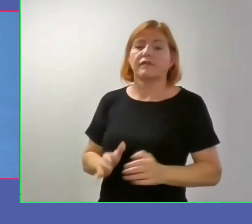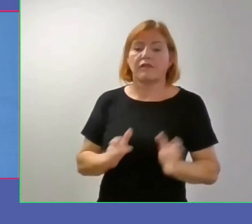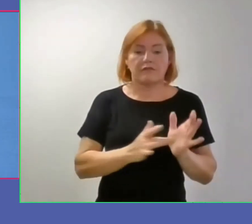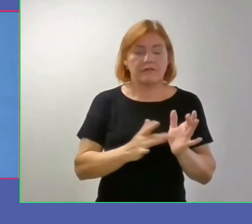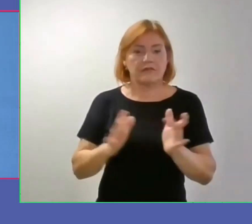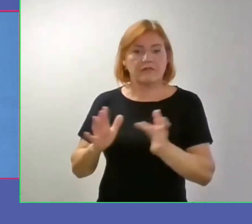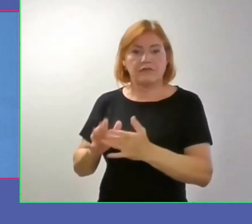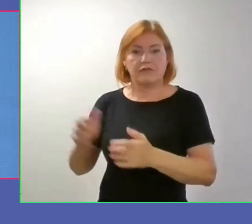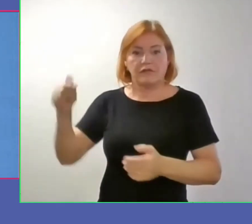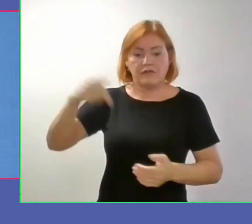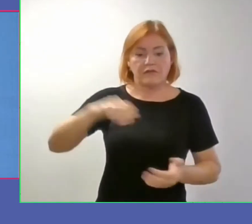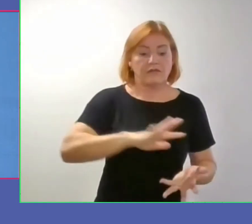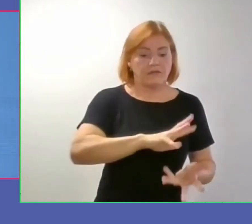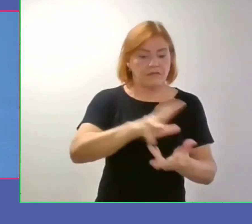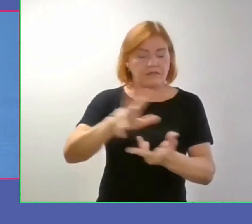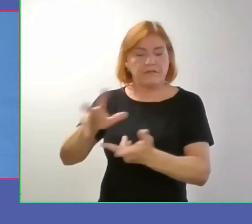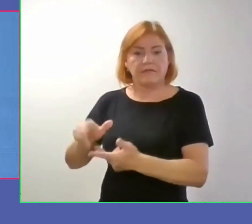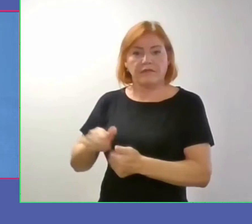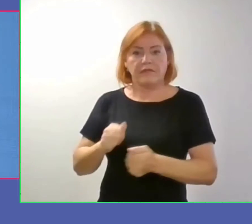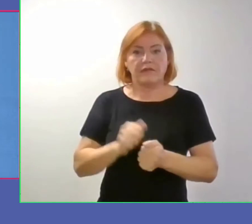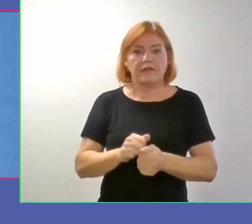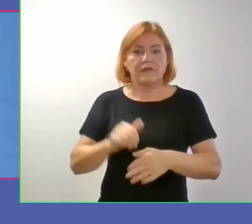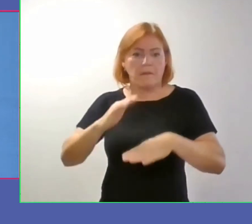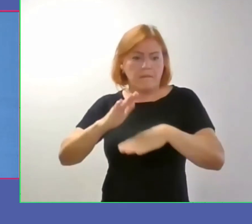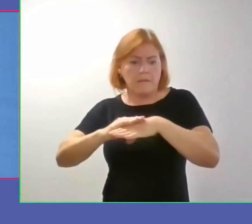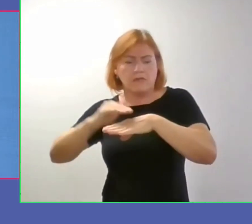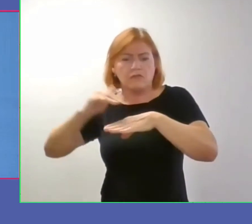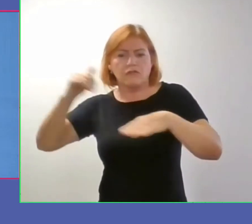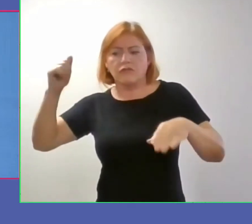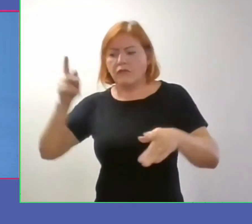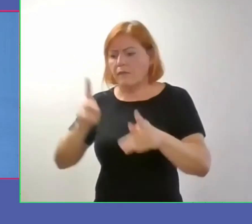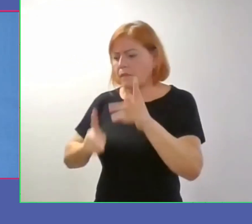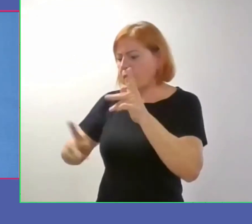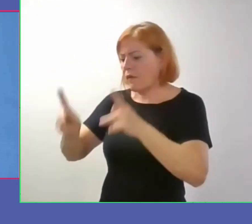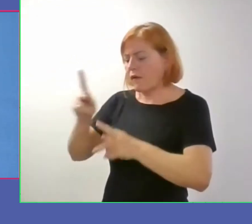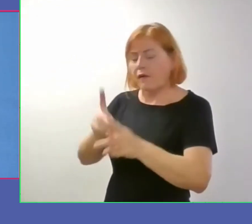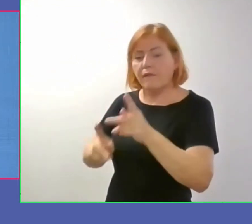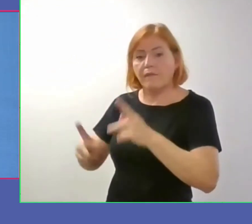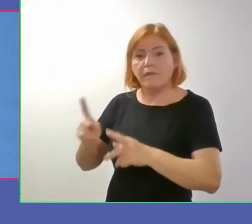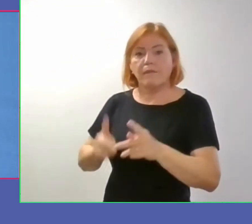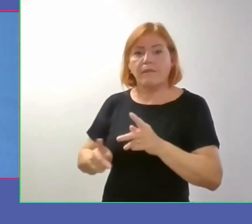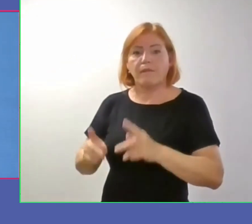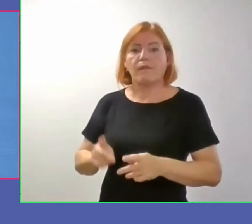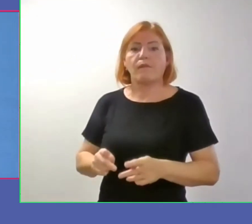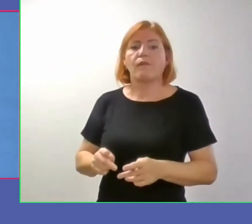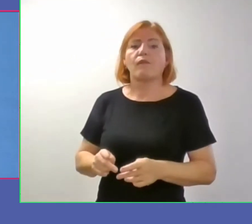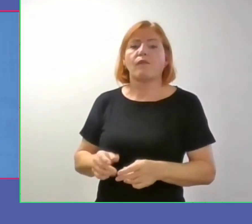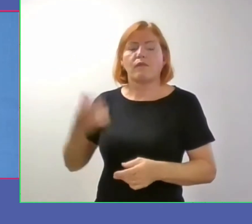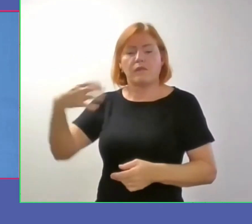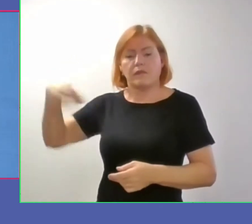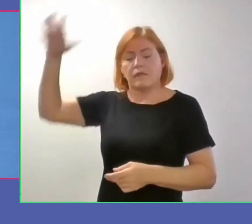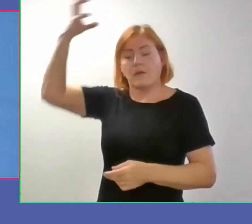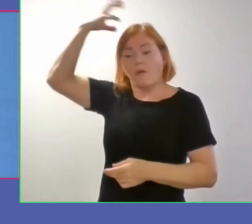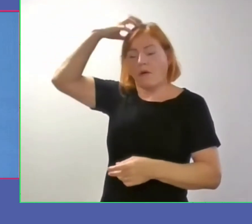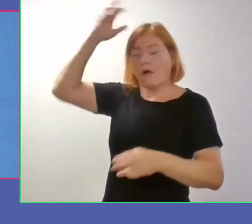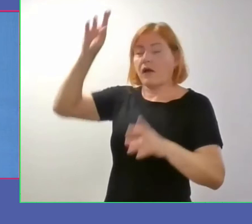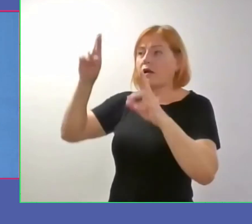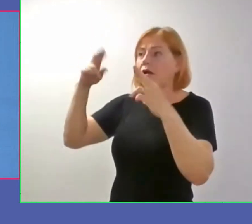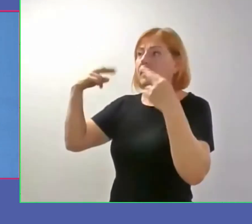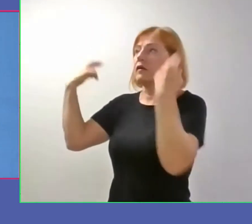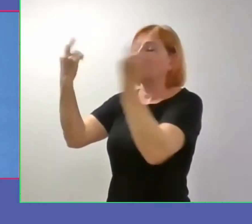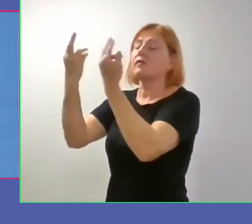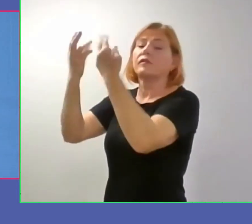para salvar, resgatar um povo, para que ele possa ser o rei do reino dos céus e começar o